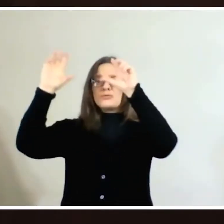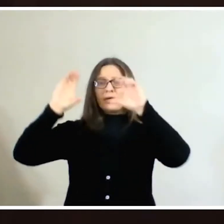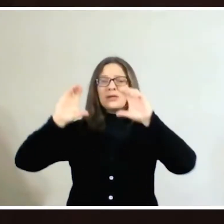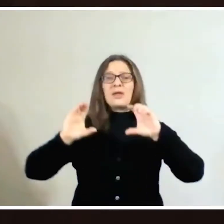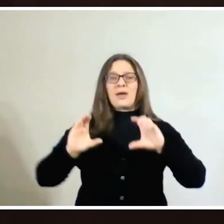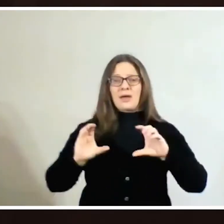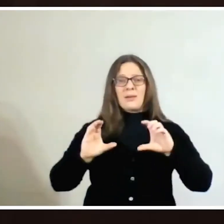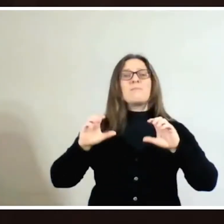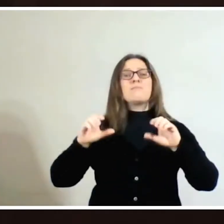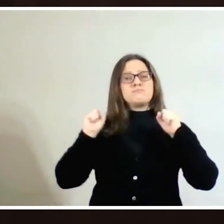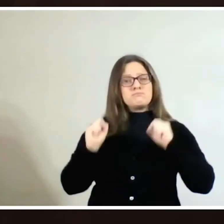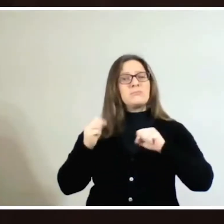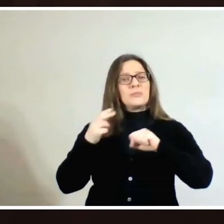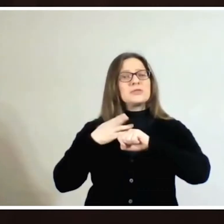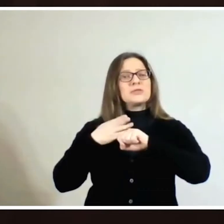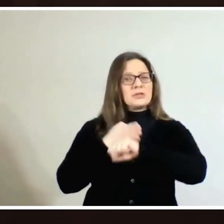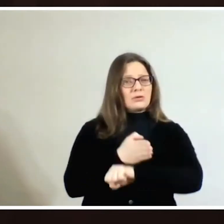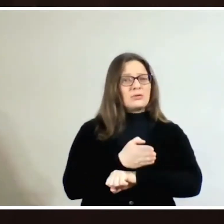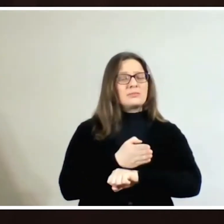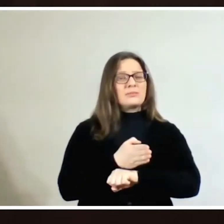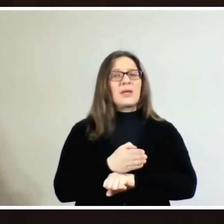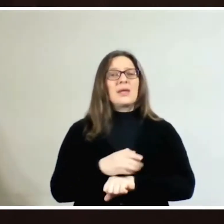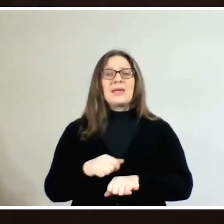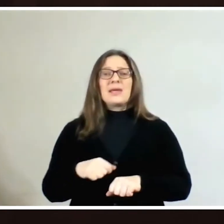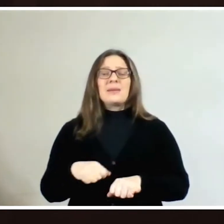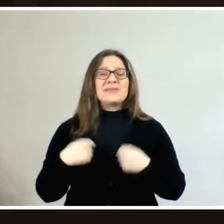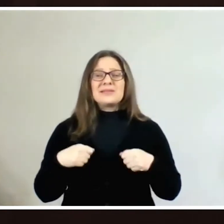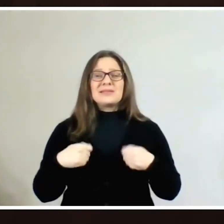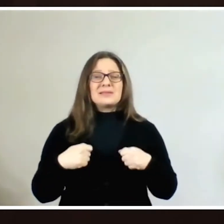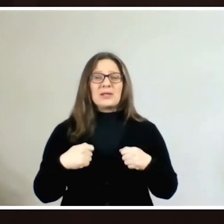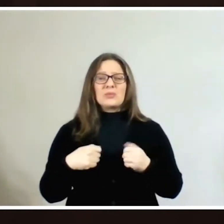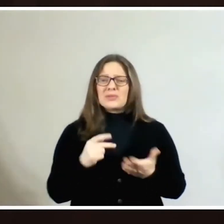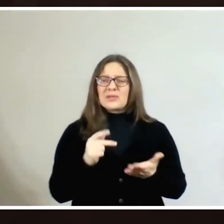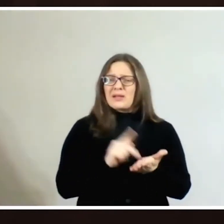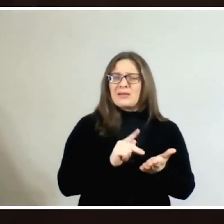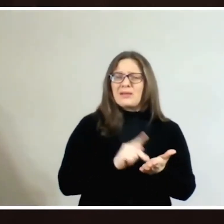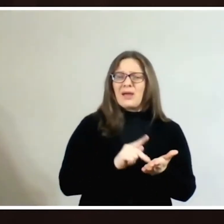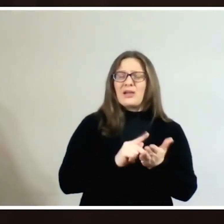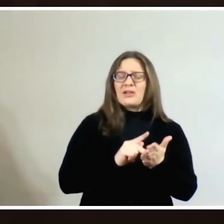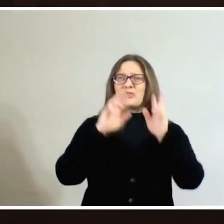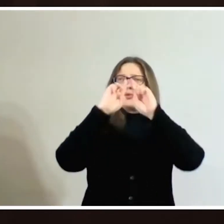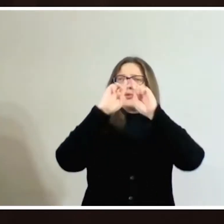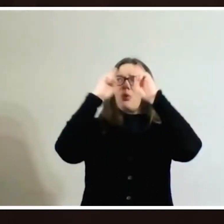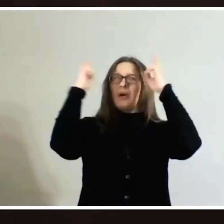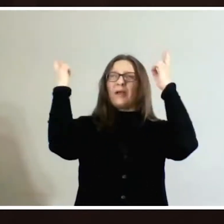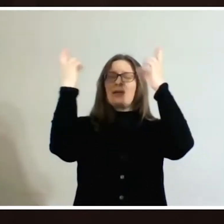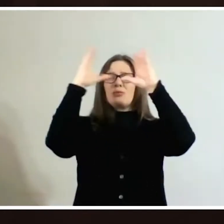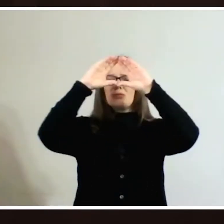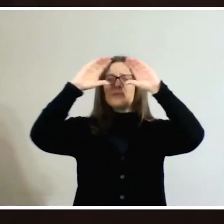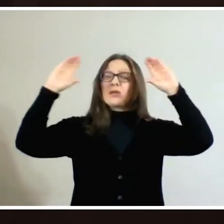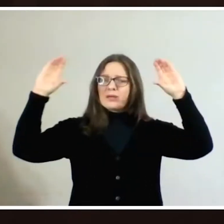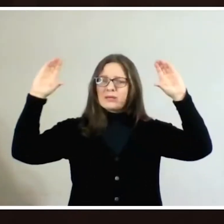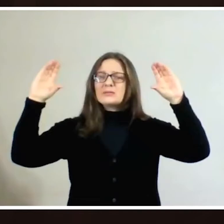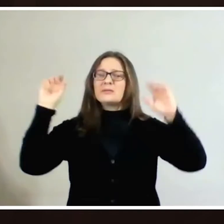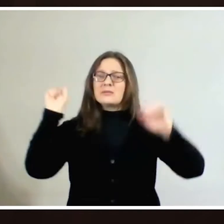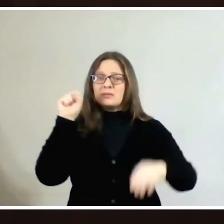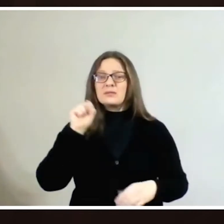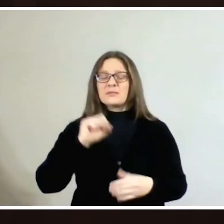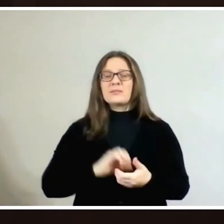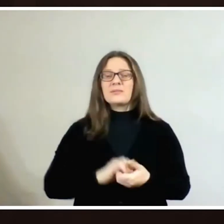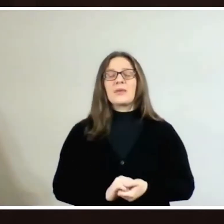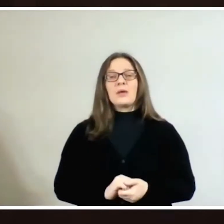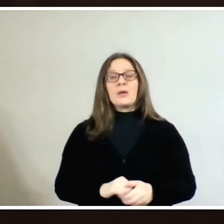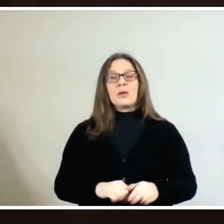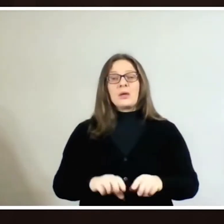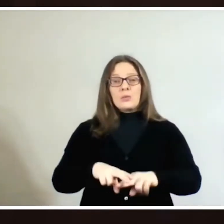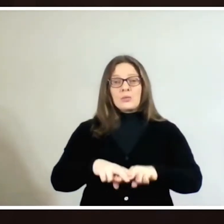dos céus, não ficar apenas na aparência do reino dos céus, tá? Então, nessas 7 igrejas, irmãos, uma